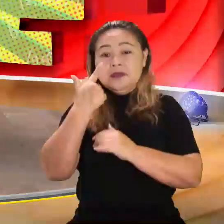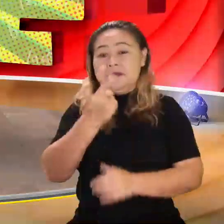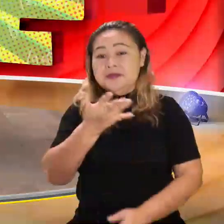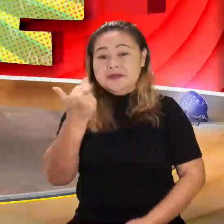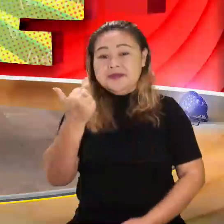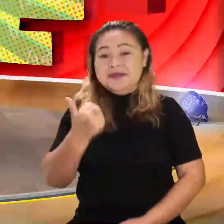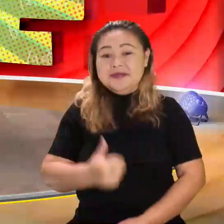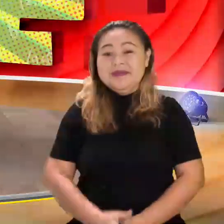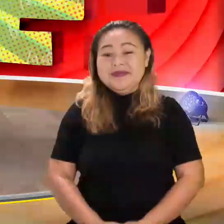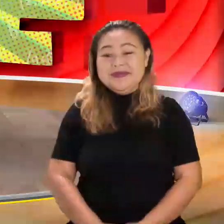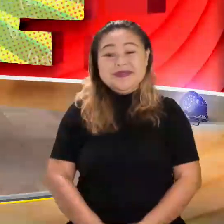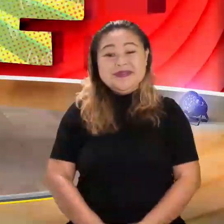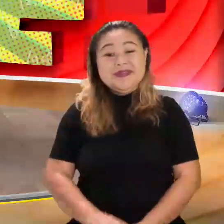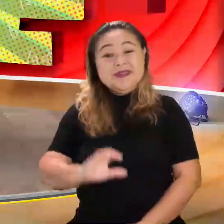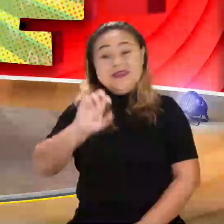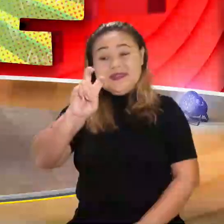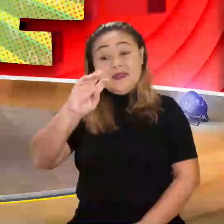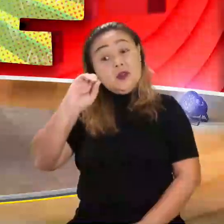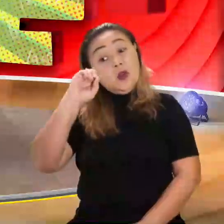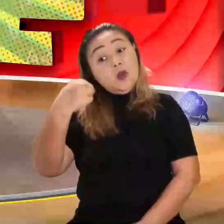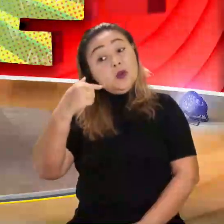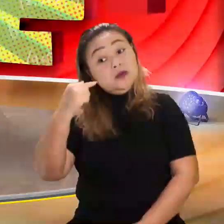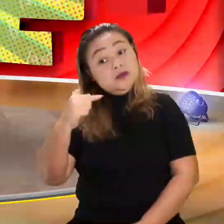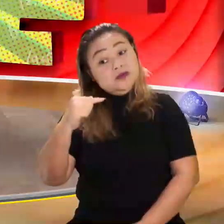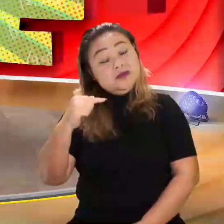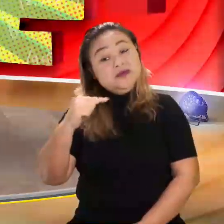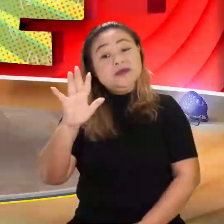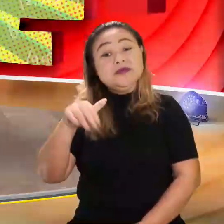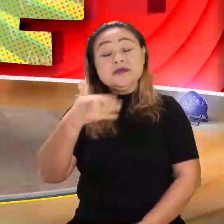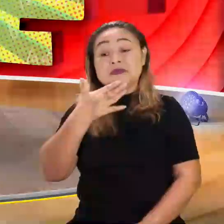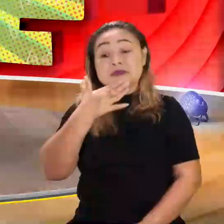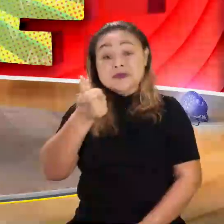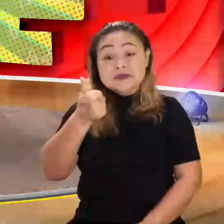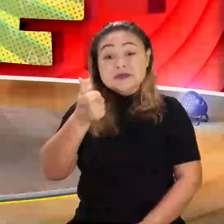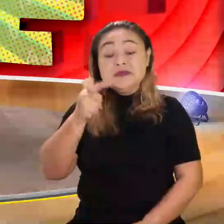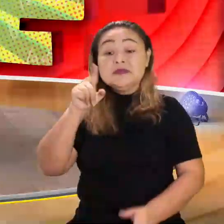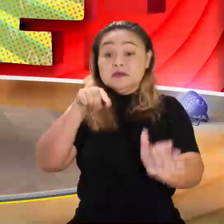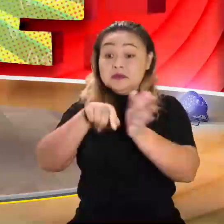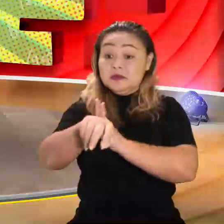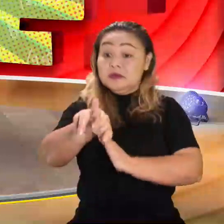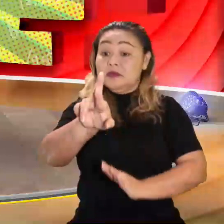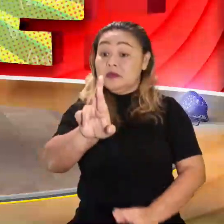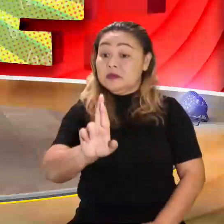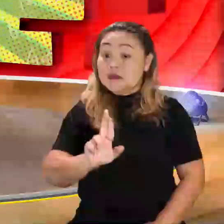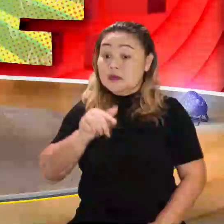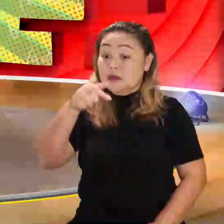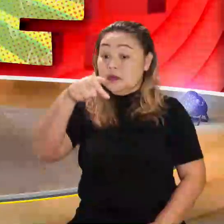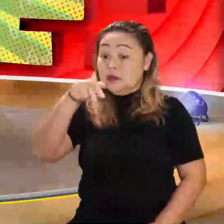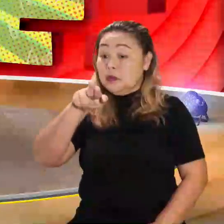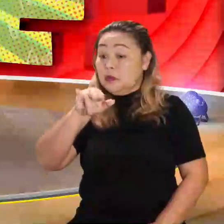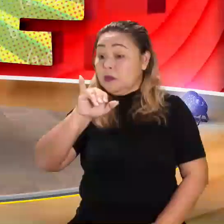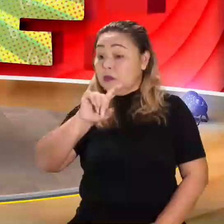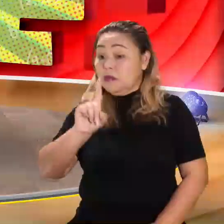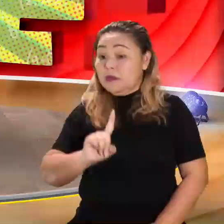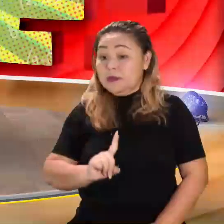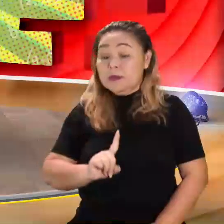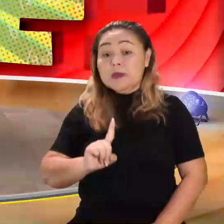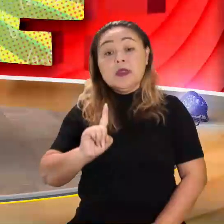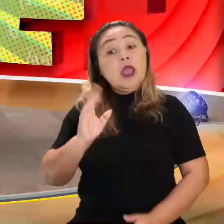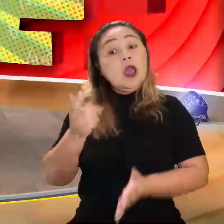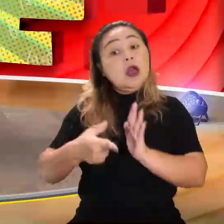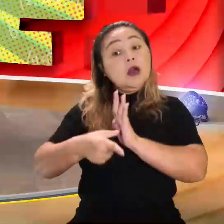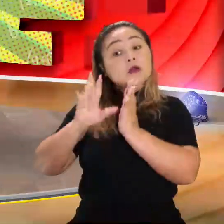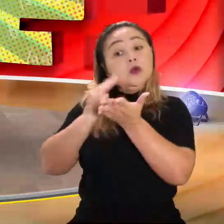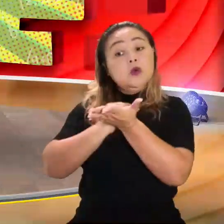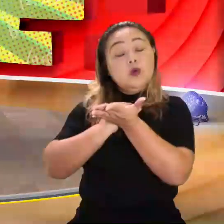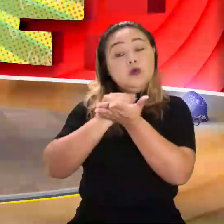ver. Ou 5 ou 7. Agora, o melhor do quiz é o seguinte, é que antes começava a aula